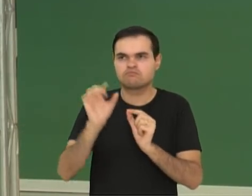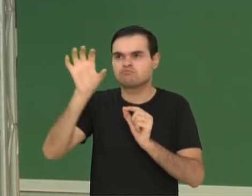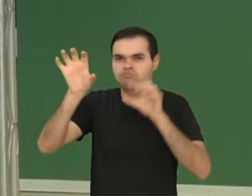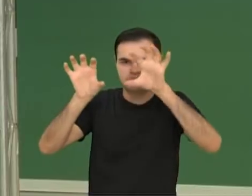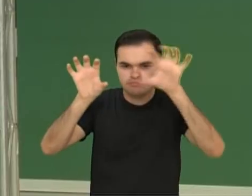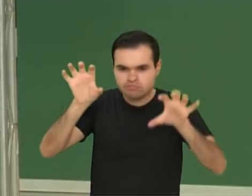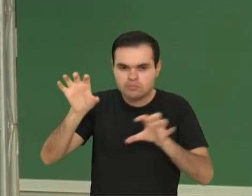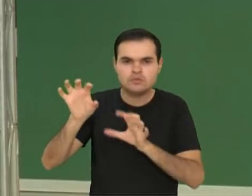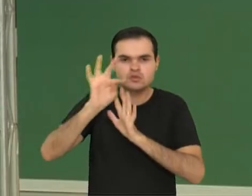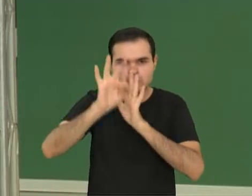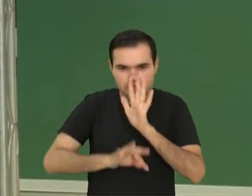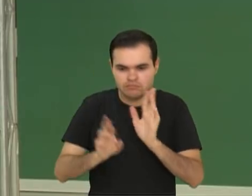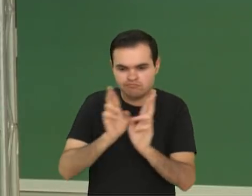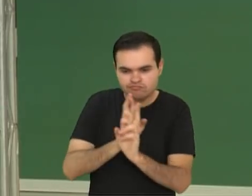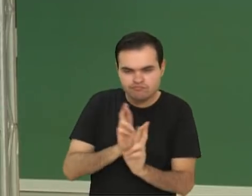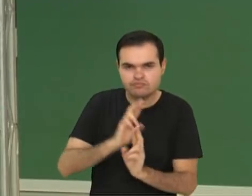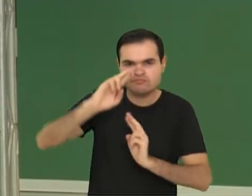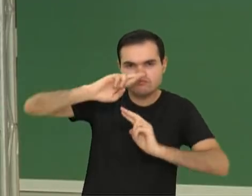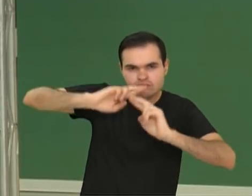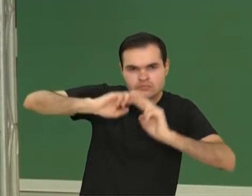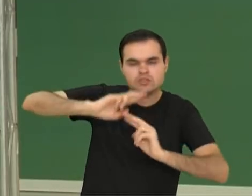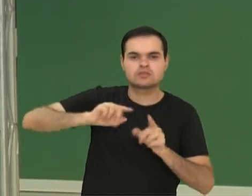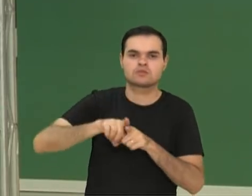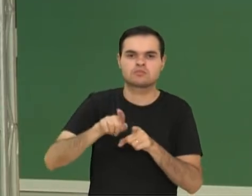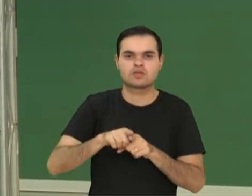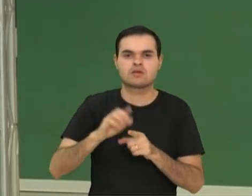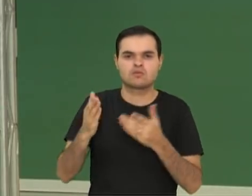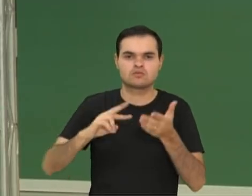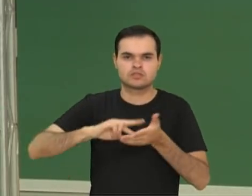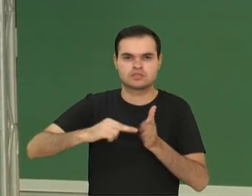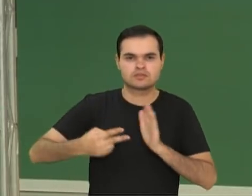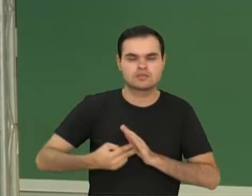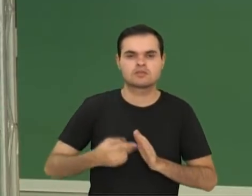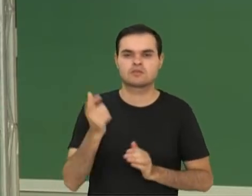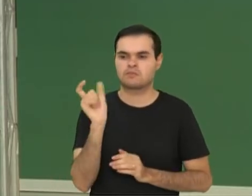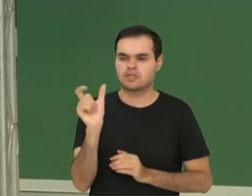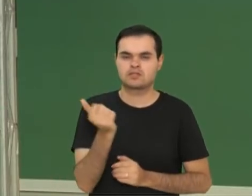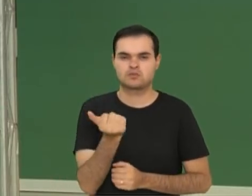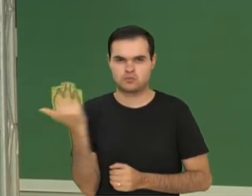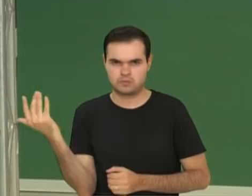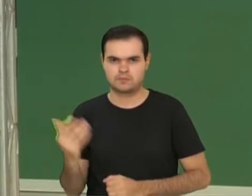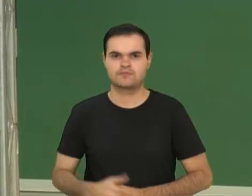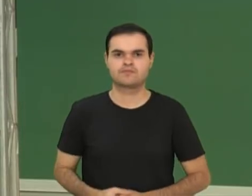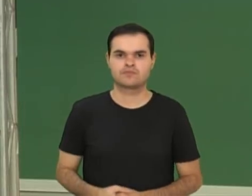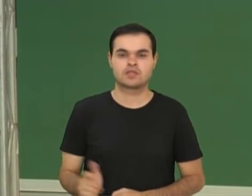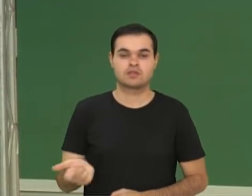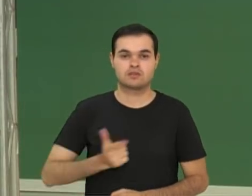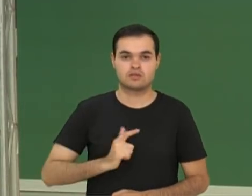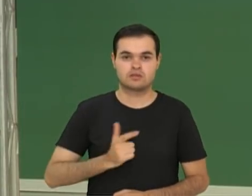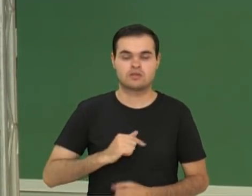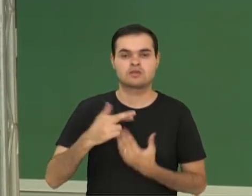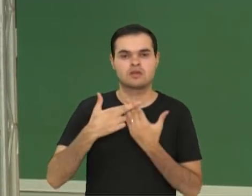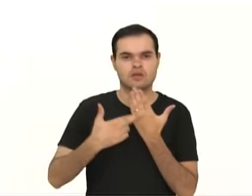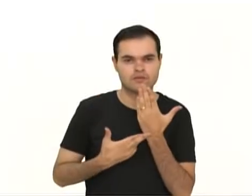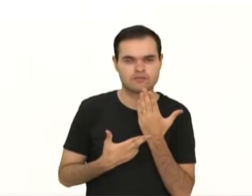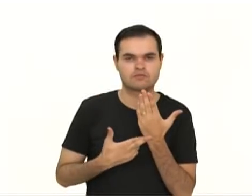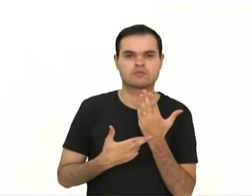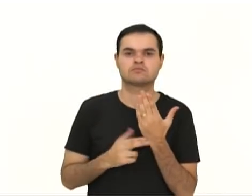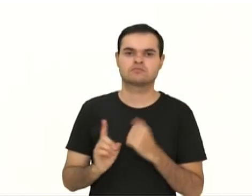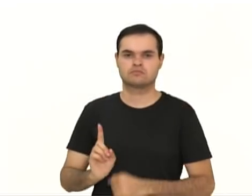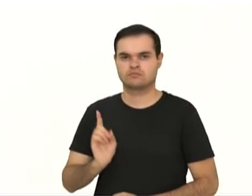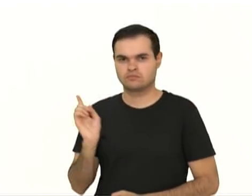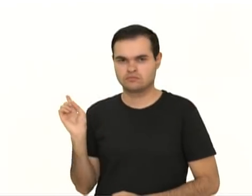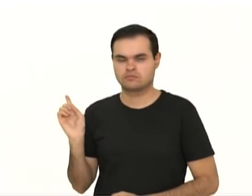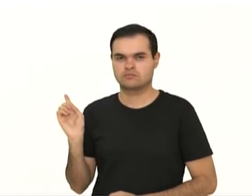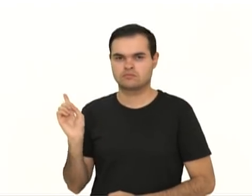E também reconhecemos o efeito de sentidos de algumas palavras, certo? Tenho aqui ainda as referências